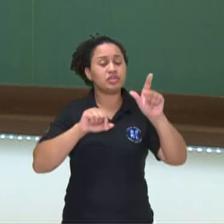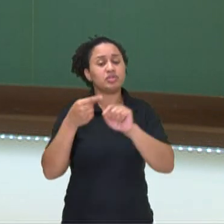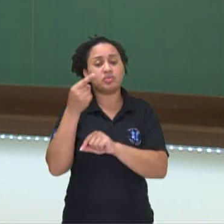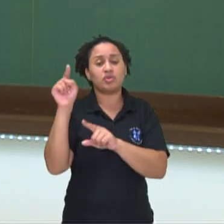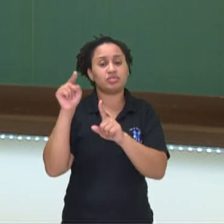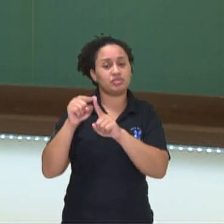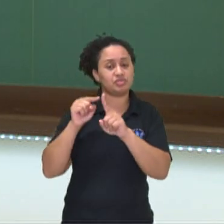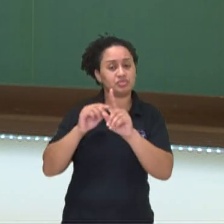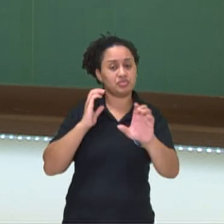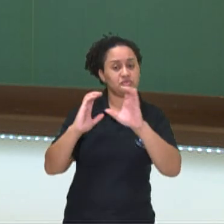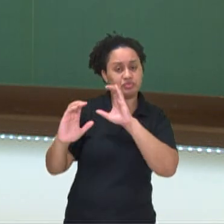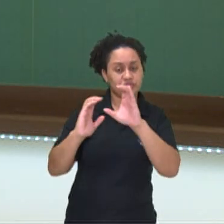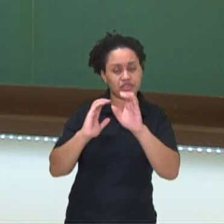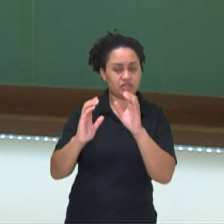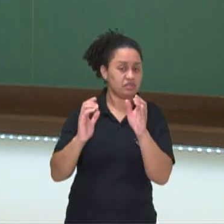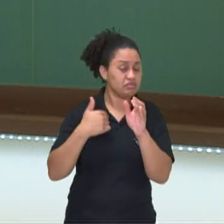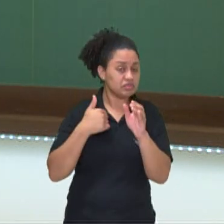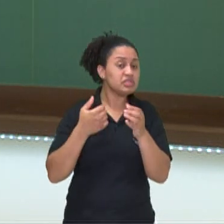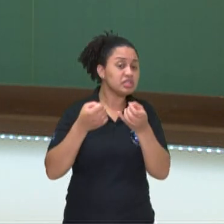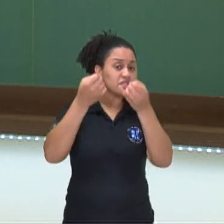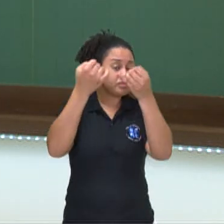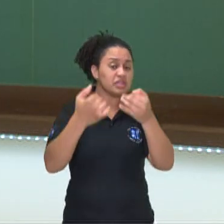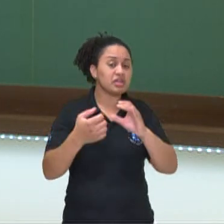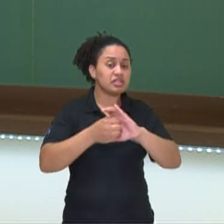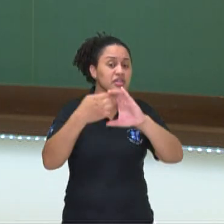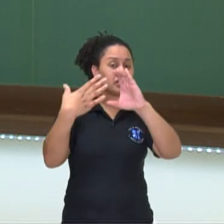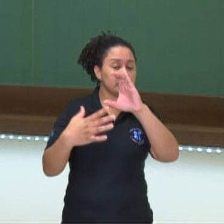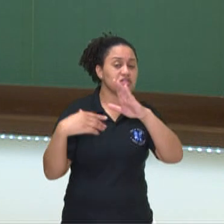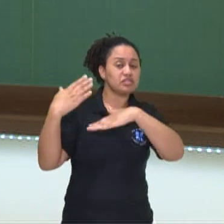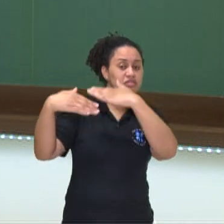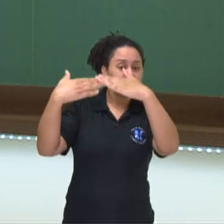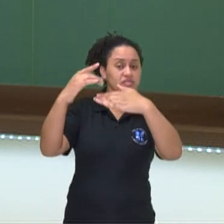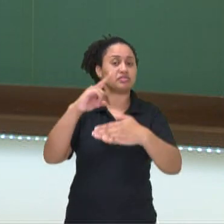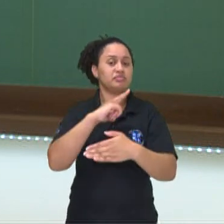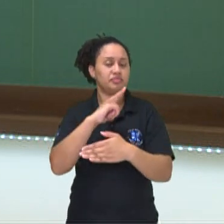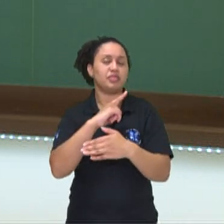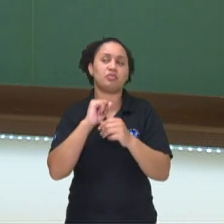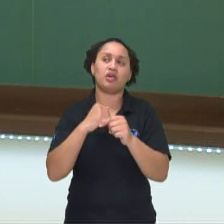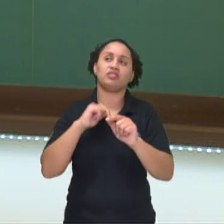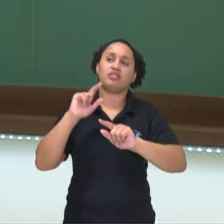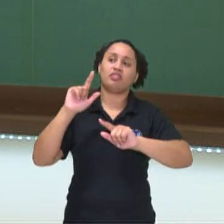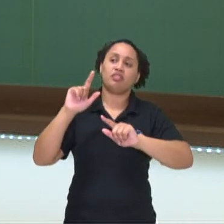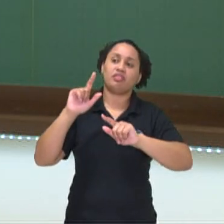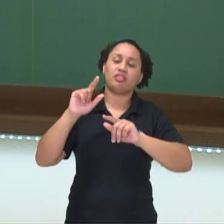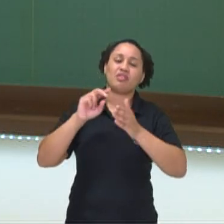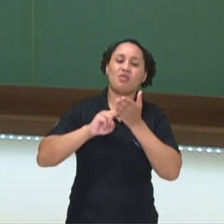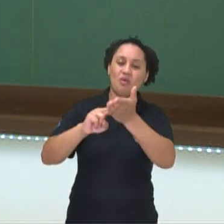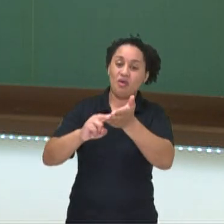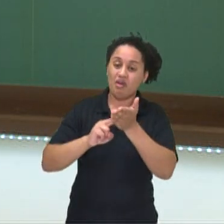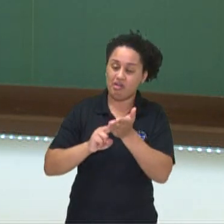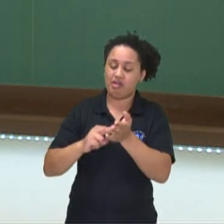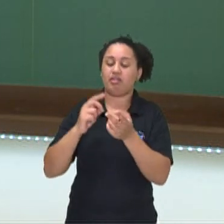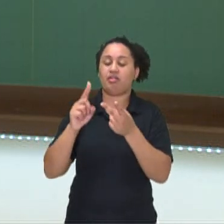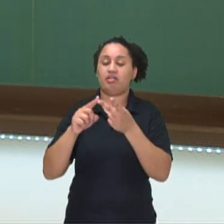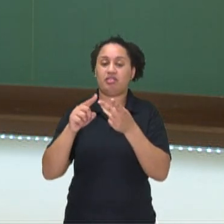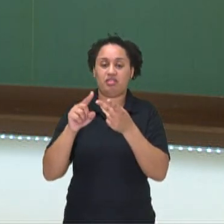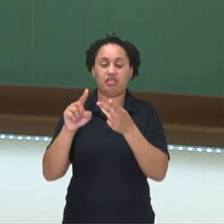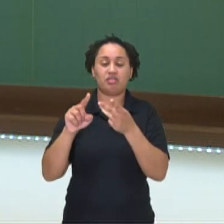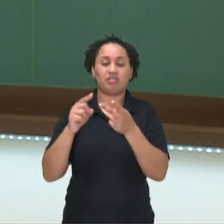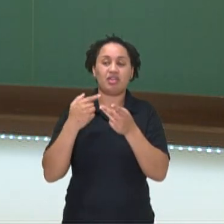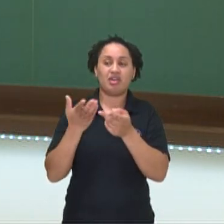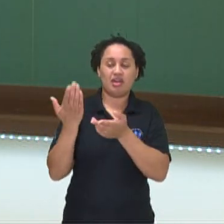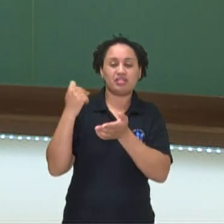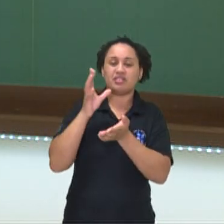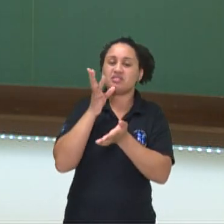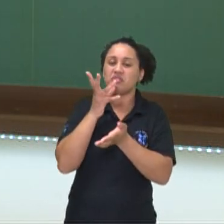outro meio de comunicação e ter destacado a sua evolução. Você pode ter falado do sistema de correios, das postagens que